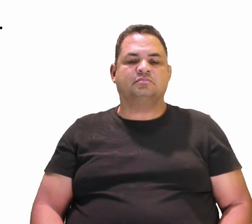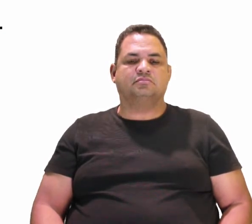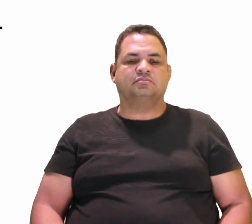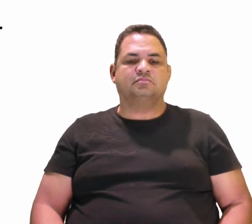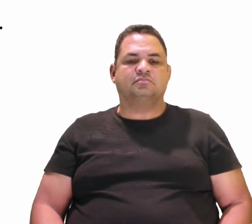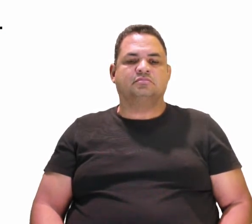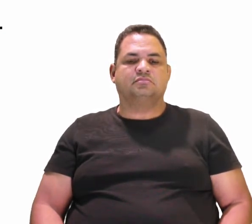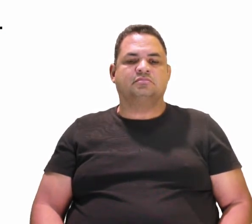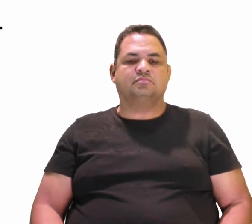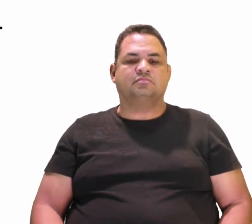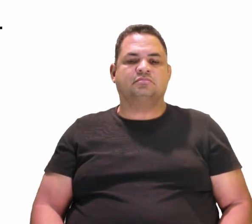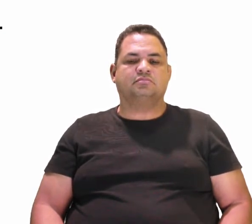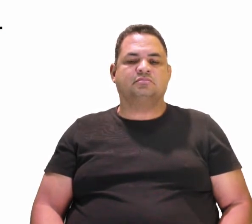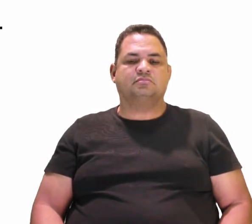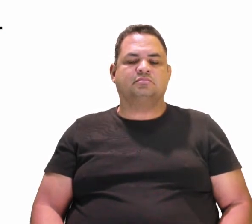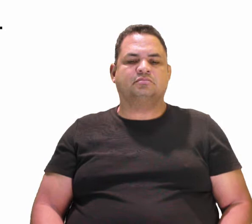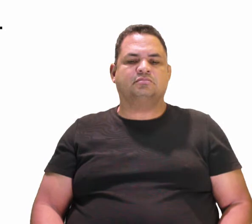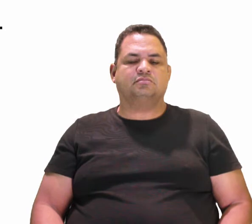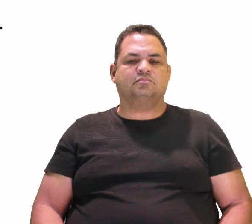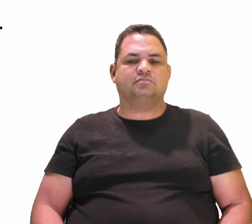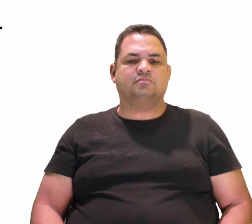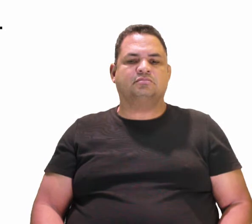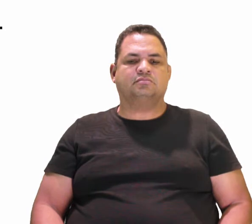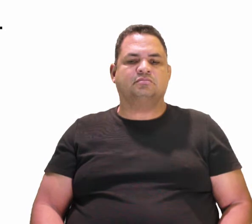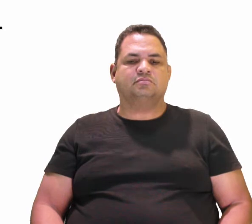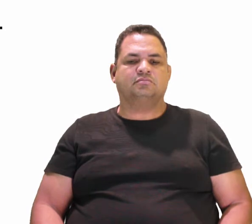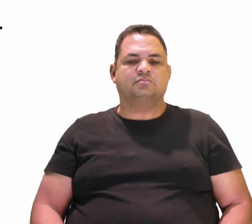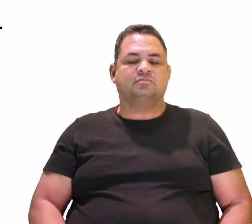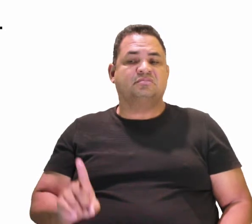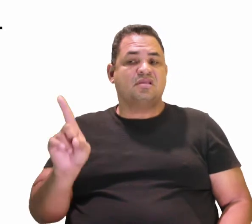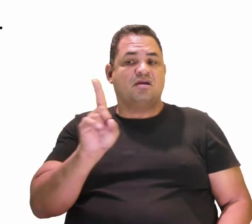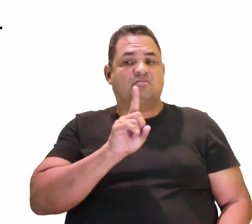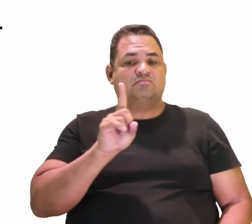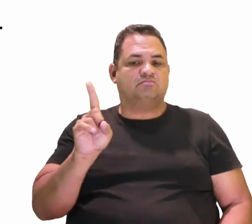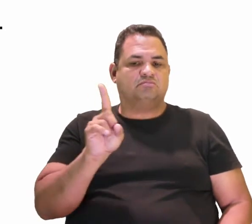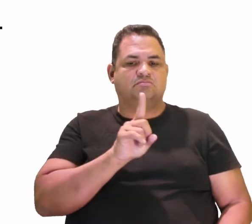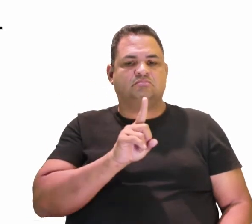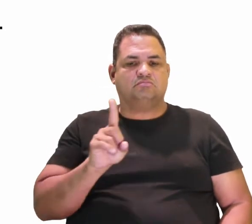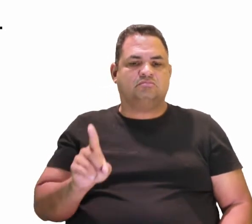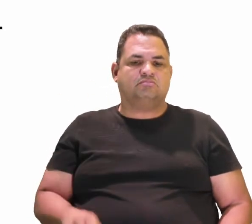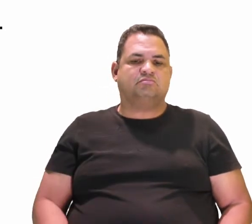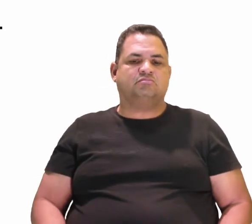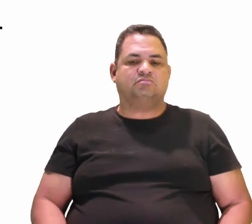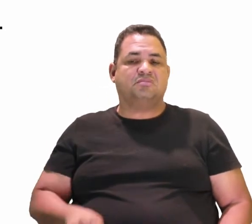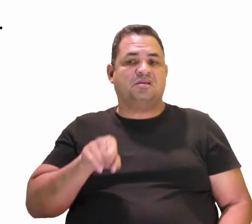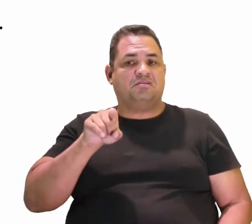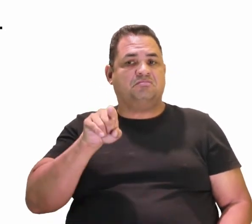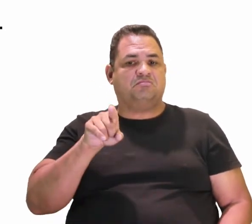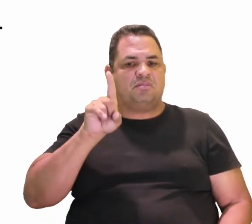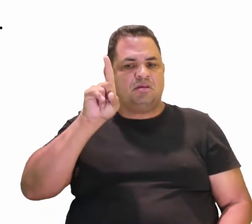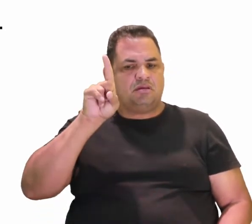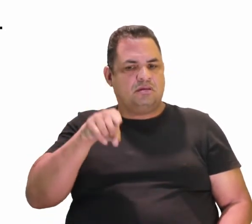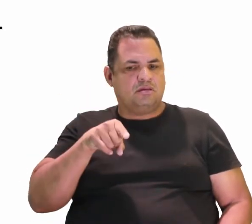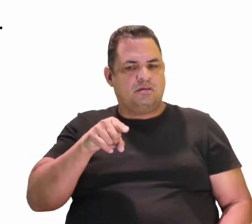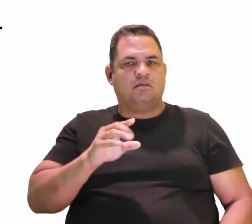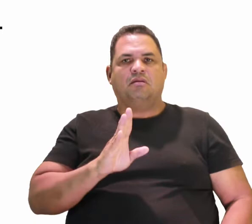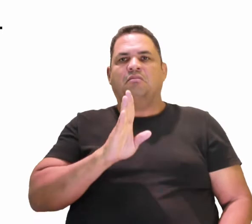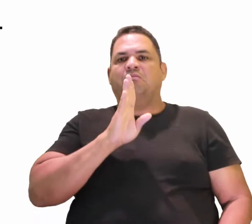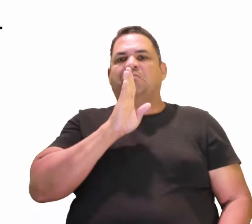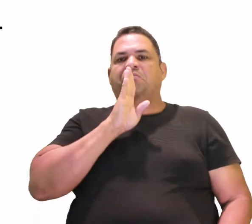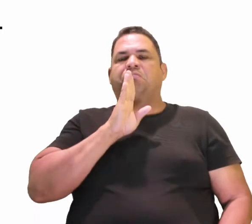ou seja, isso é para mim, né? Don't, não, be, seja